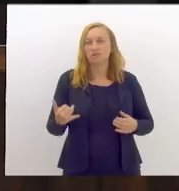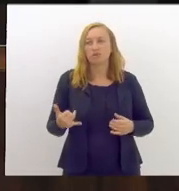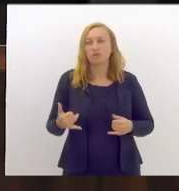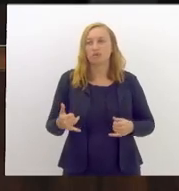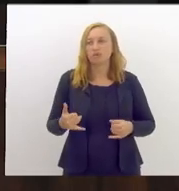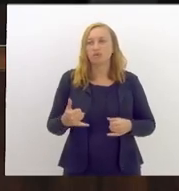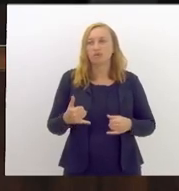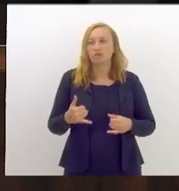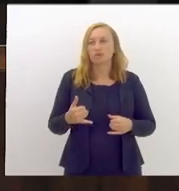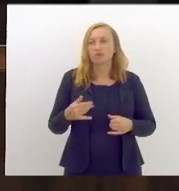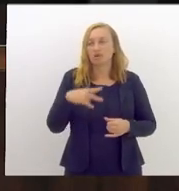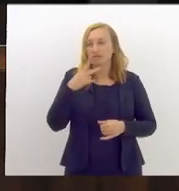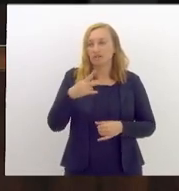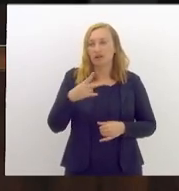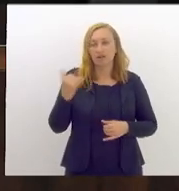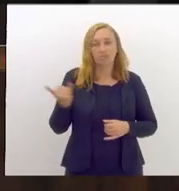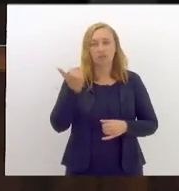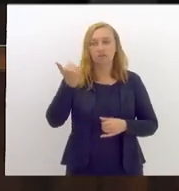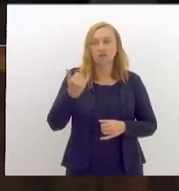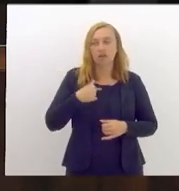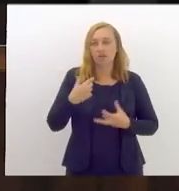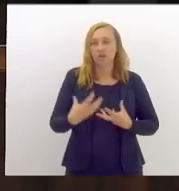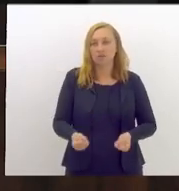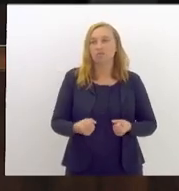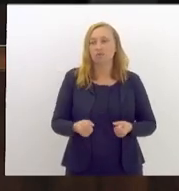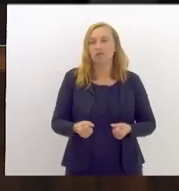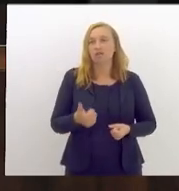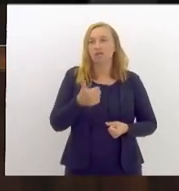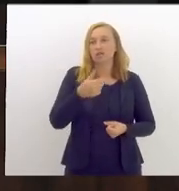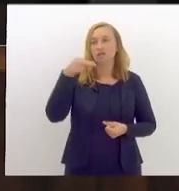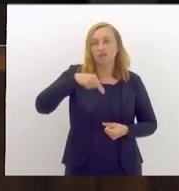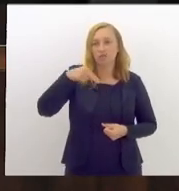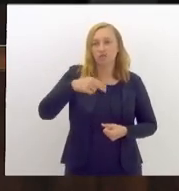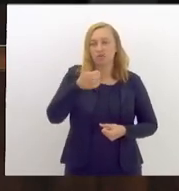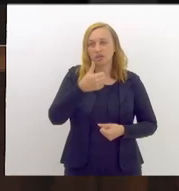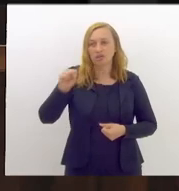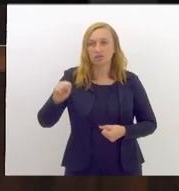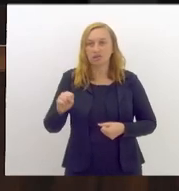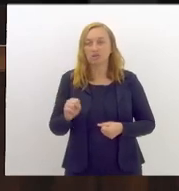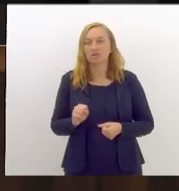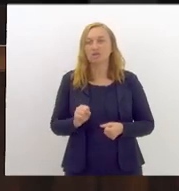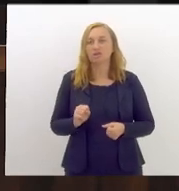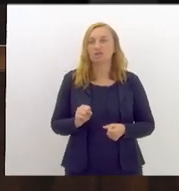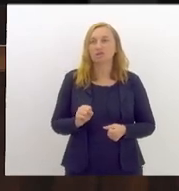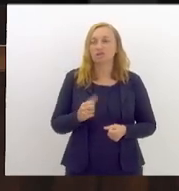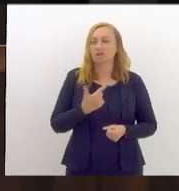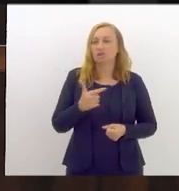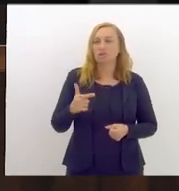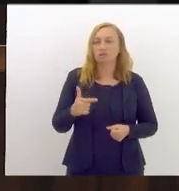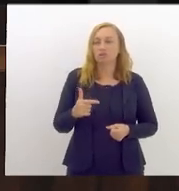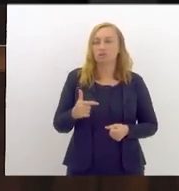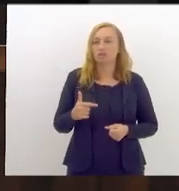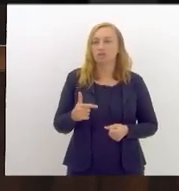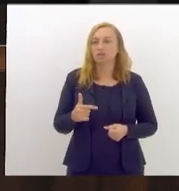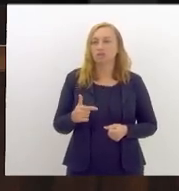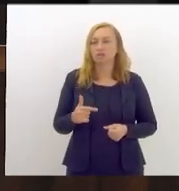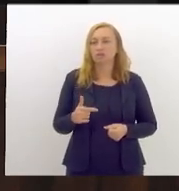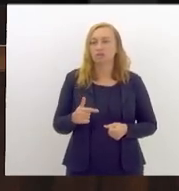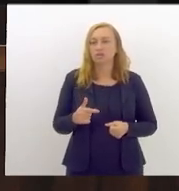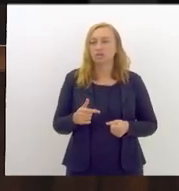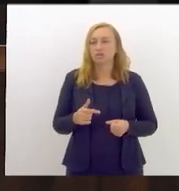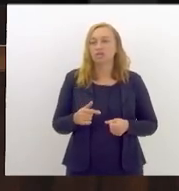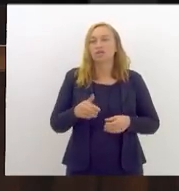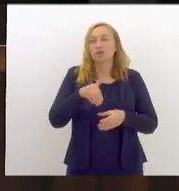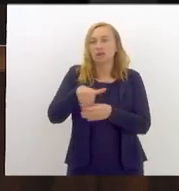que eu já recebi aqui Novembro 18 tinha passado a eleição de 18 mas não tínhamos ainda feito uma